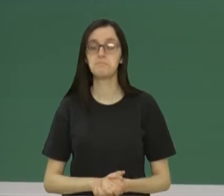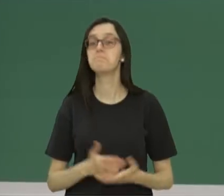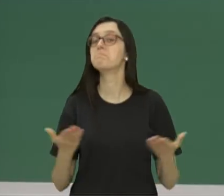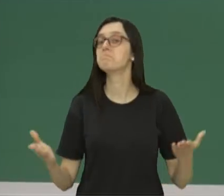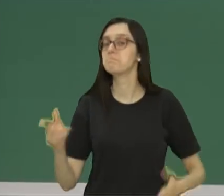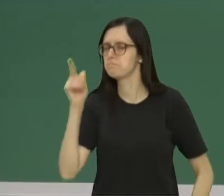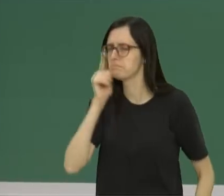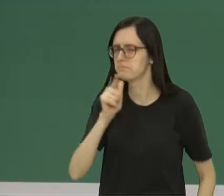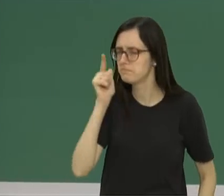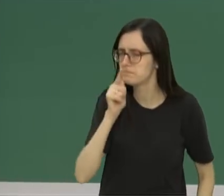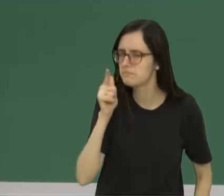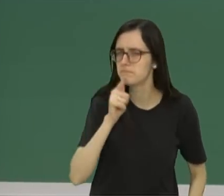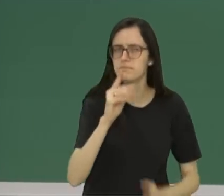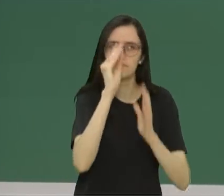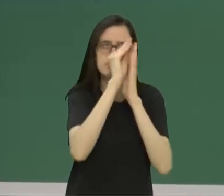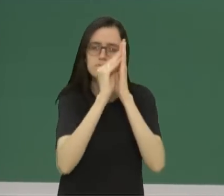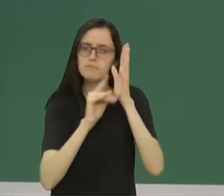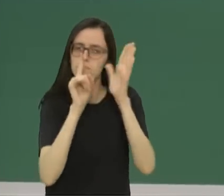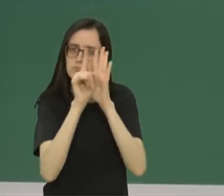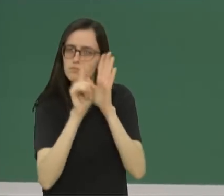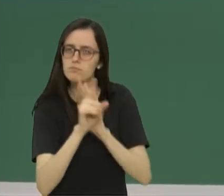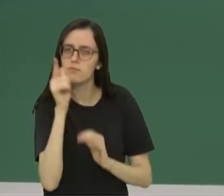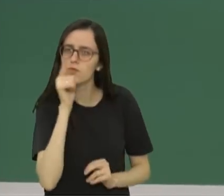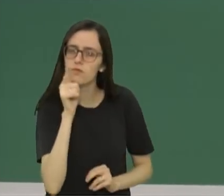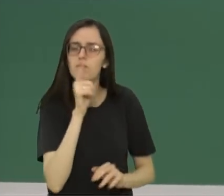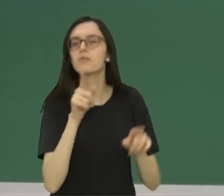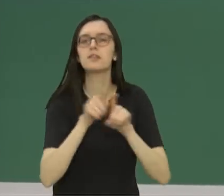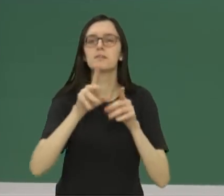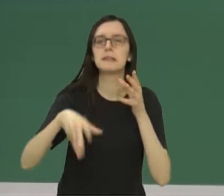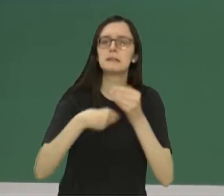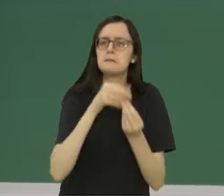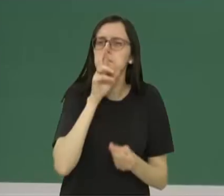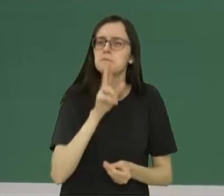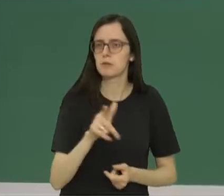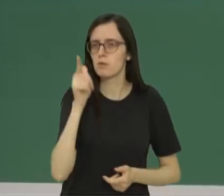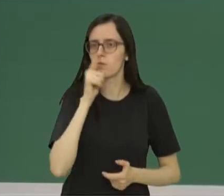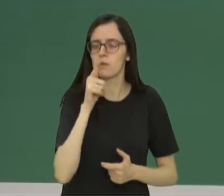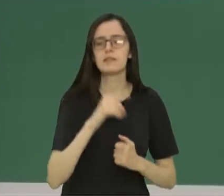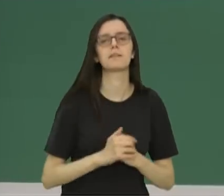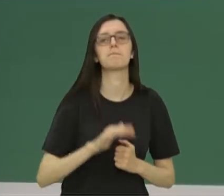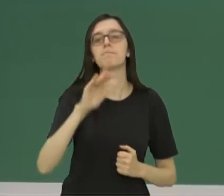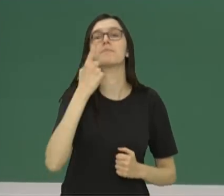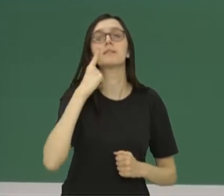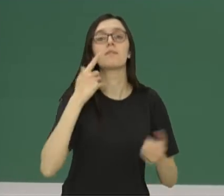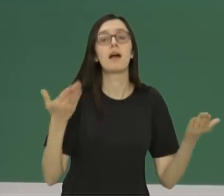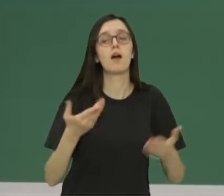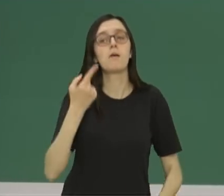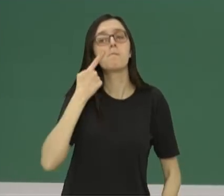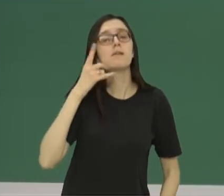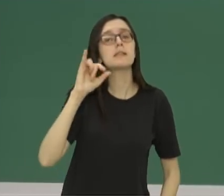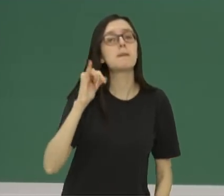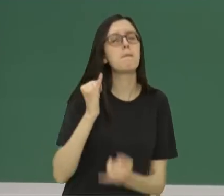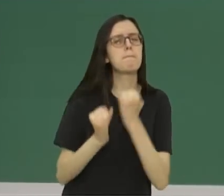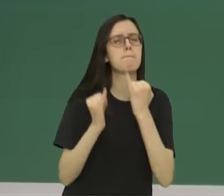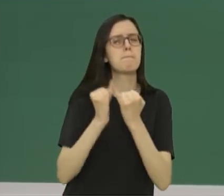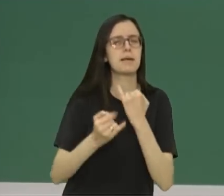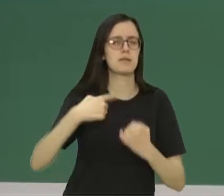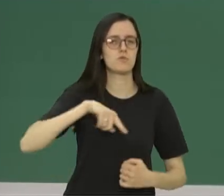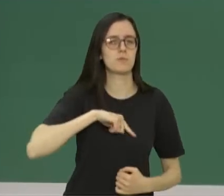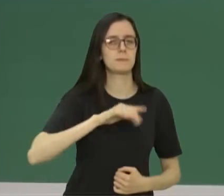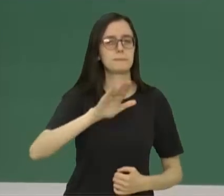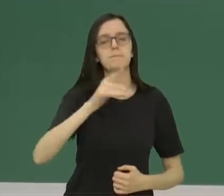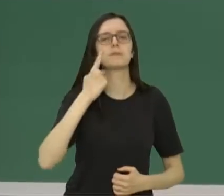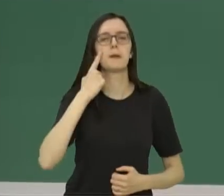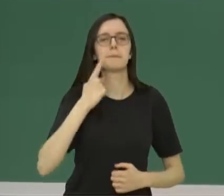E aí, pessoal, conseguiram então anotar as perguntas e colocar as respostas ali? Vamos verificar, ver se ficou parecido com as